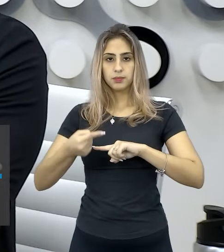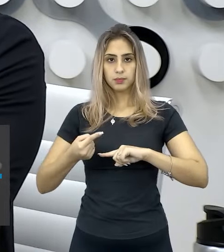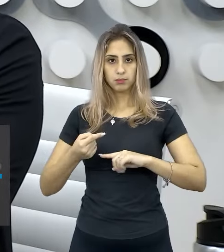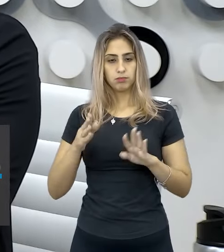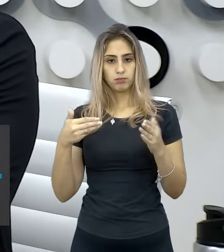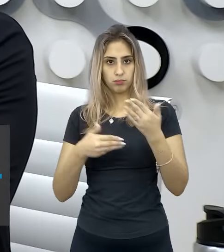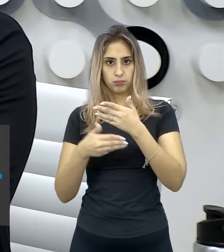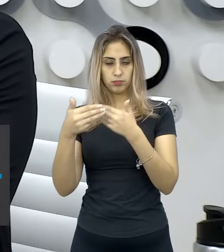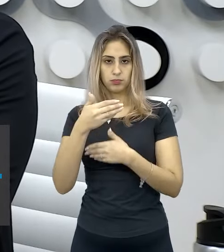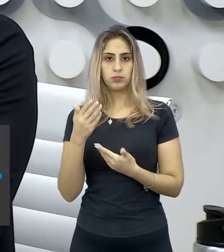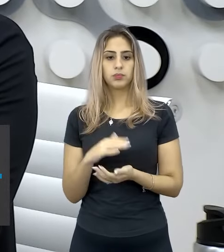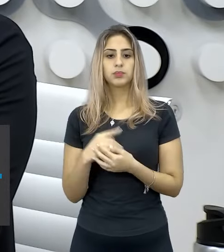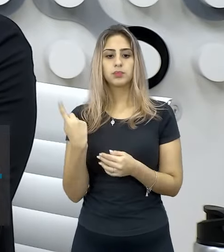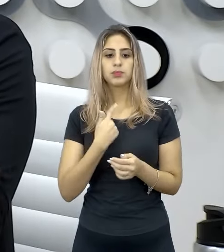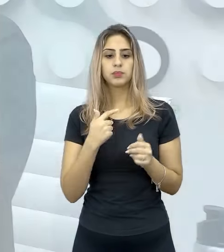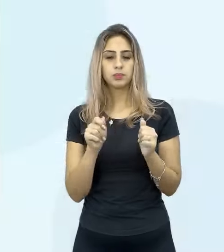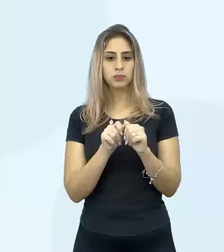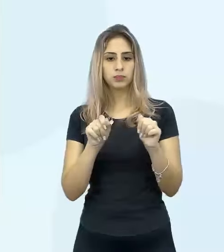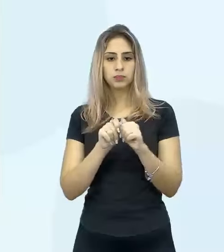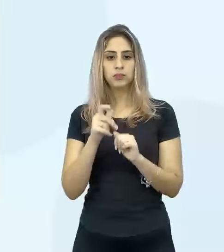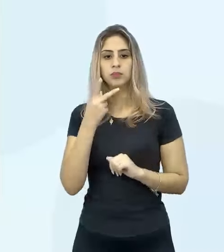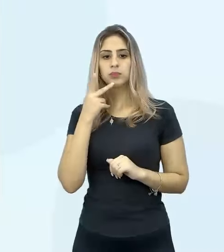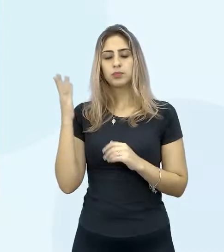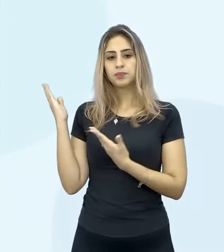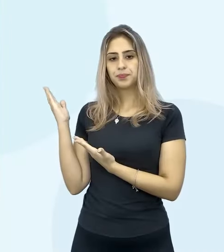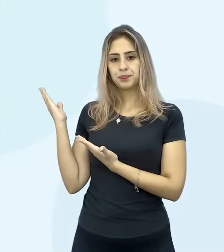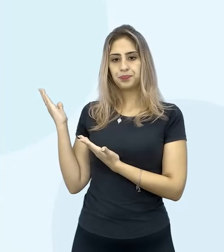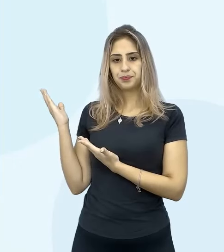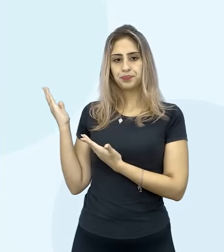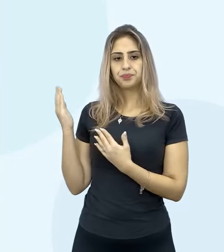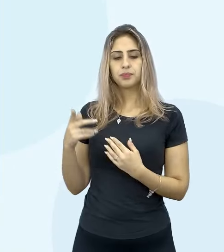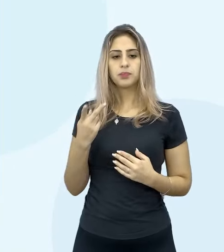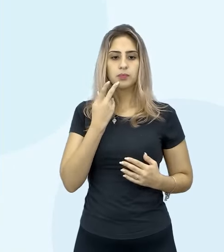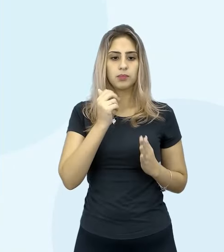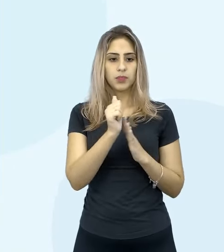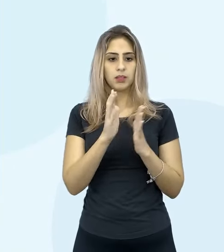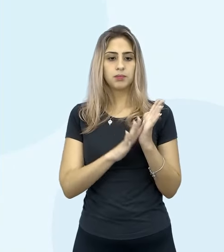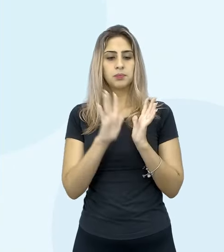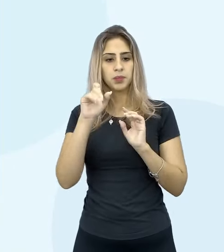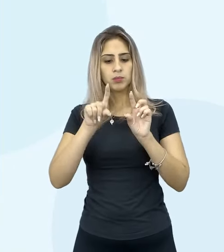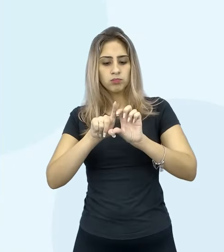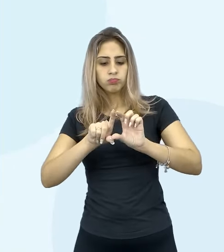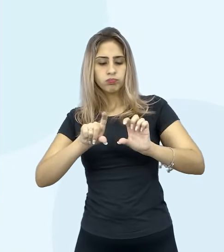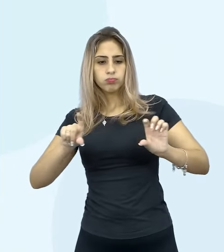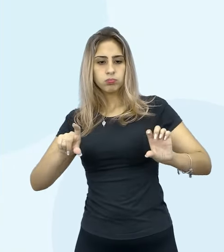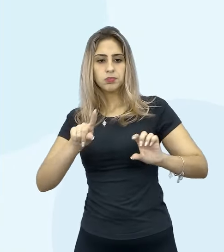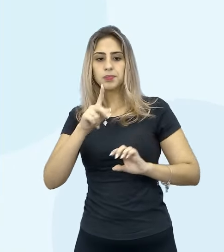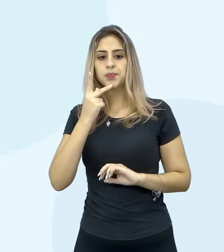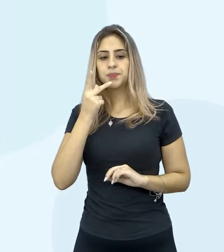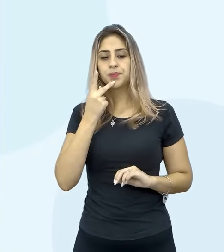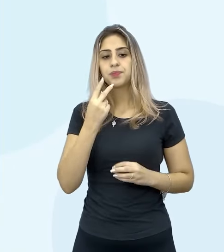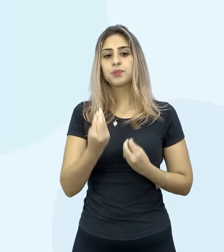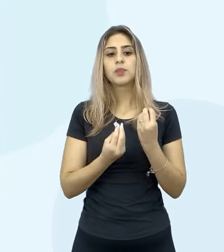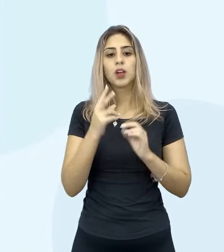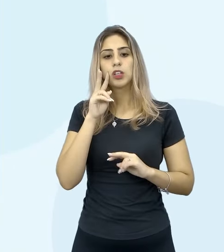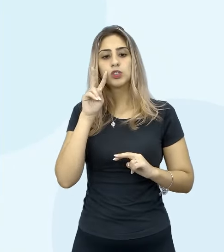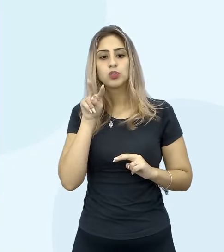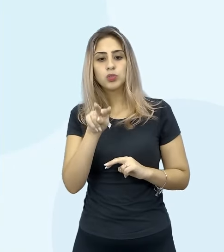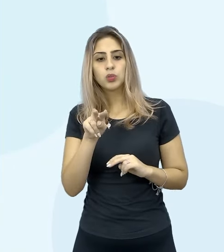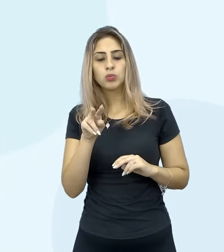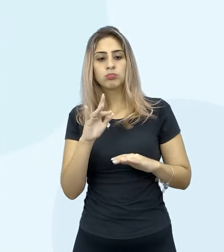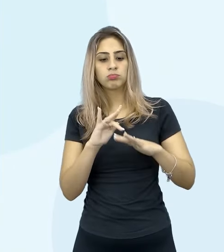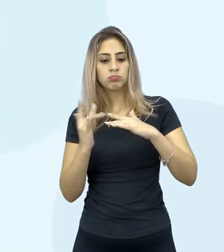slide, nós vamos fazer o destaque já à atividade aí, então a gente pegou um trechinho, né? Vamos destacar o de olho na